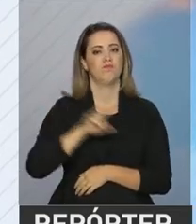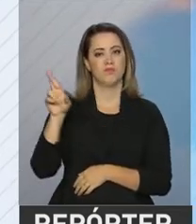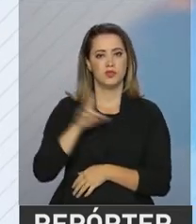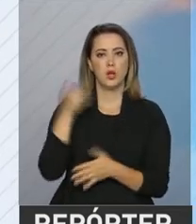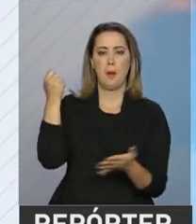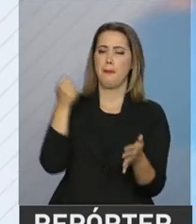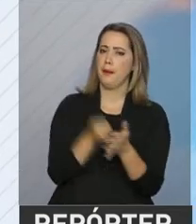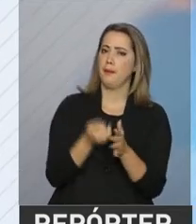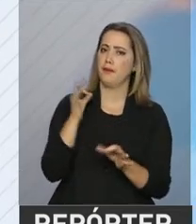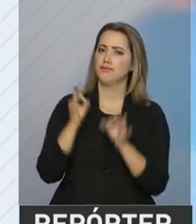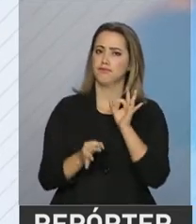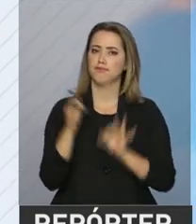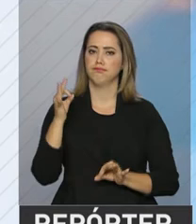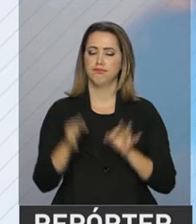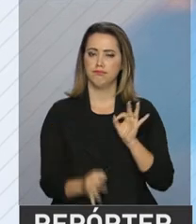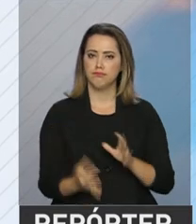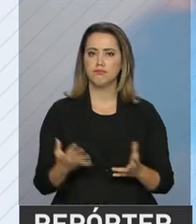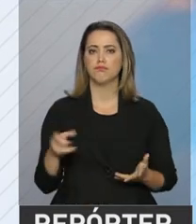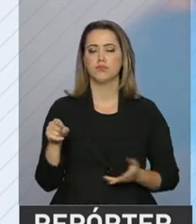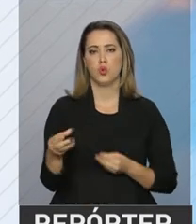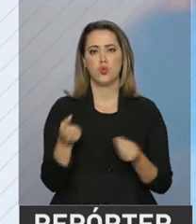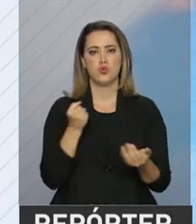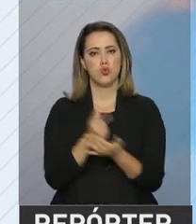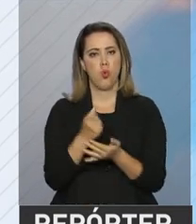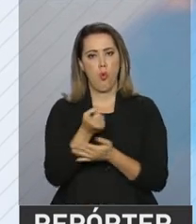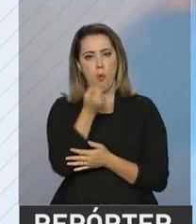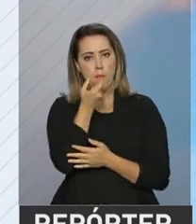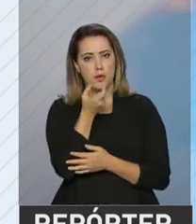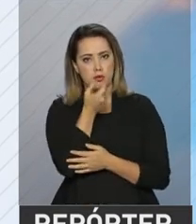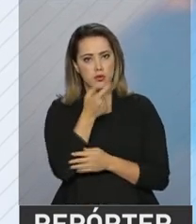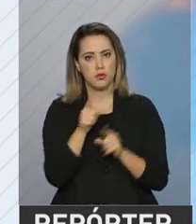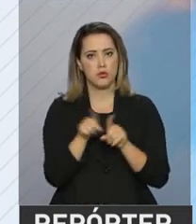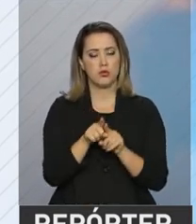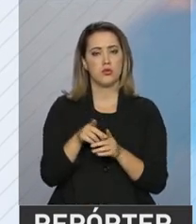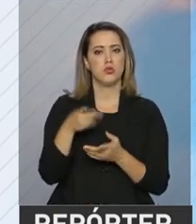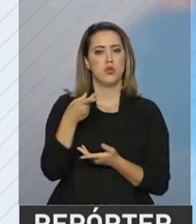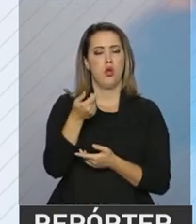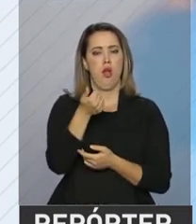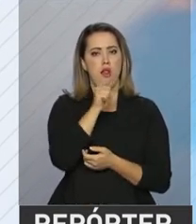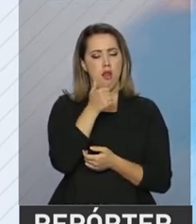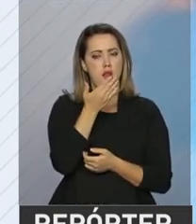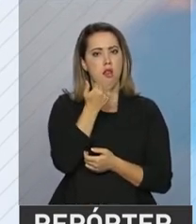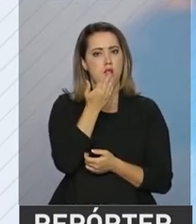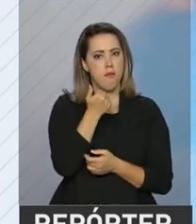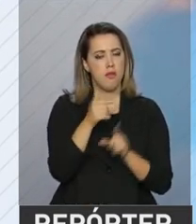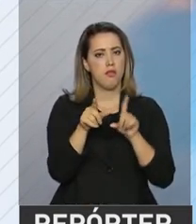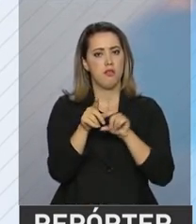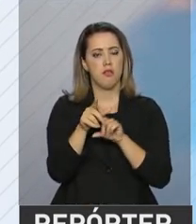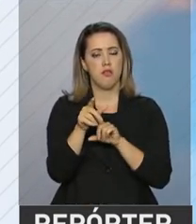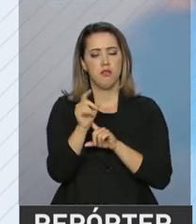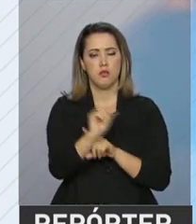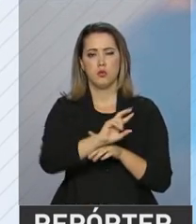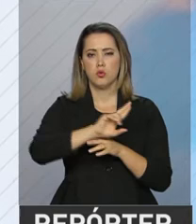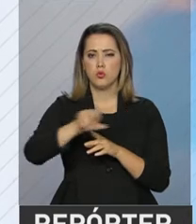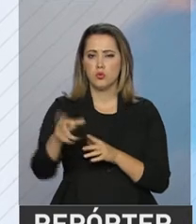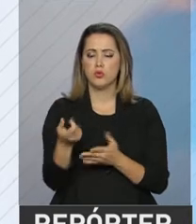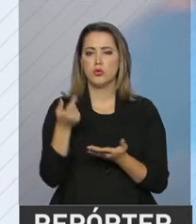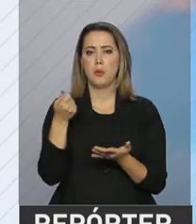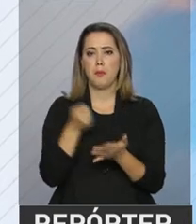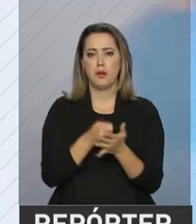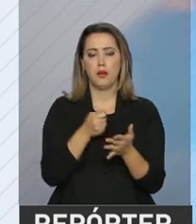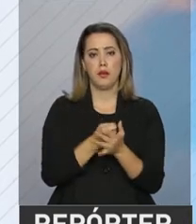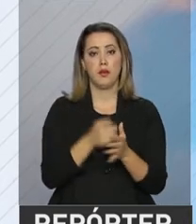determinações judiciais de compra de medicamentos dietas suplementos alimentares e depósitos judiciais